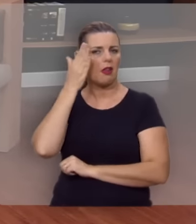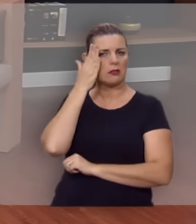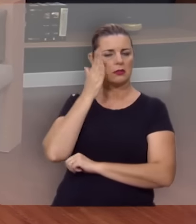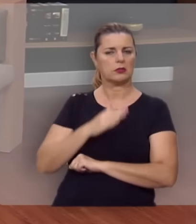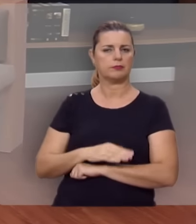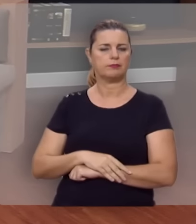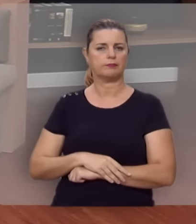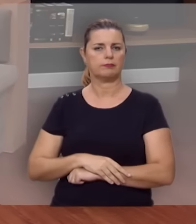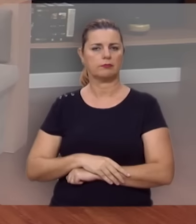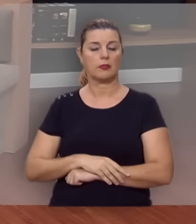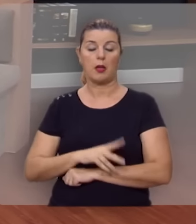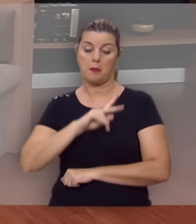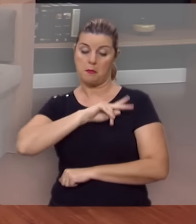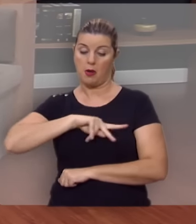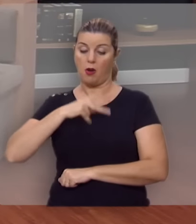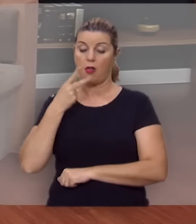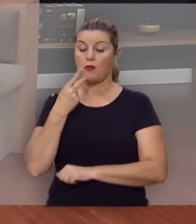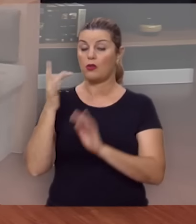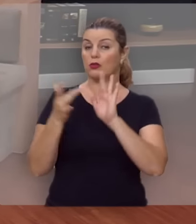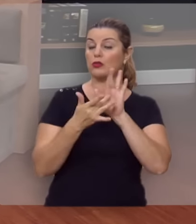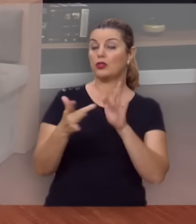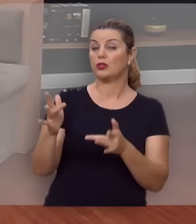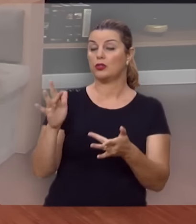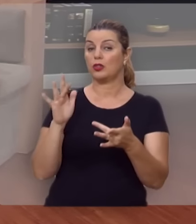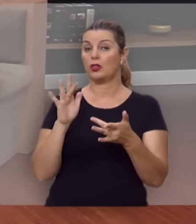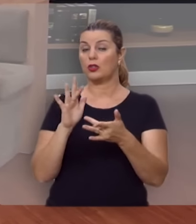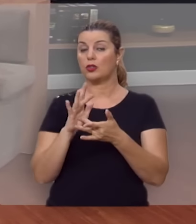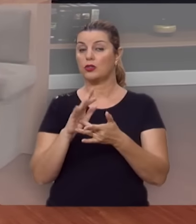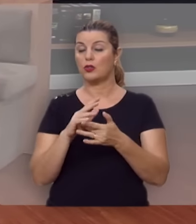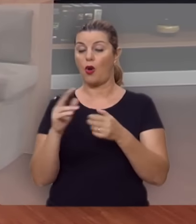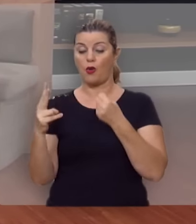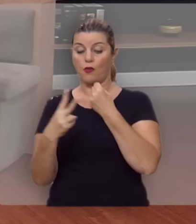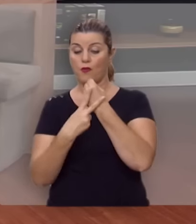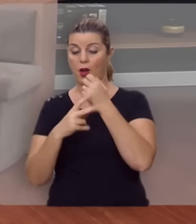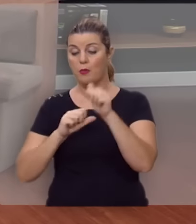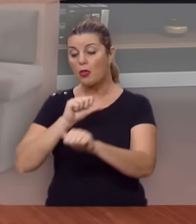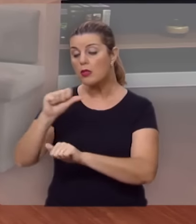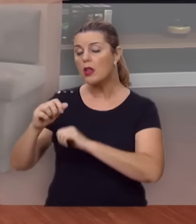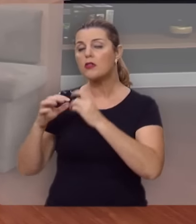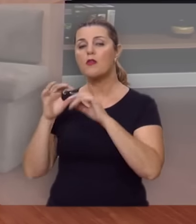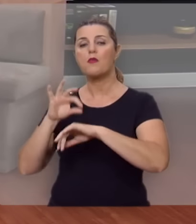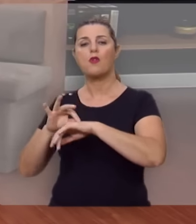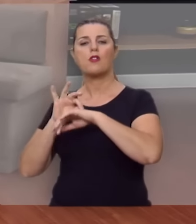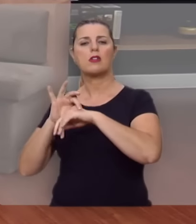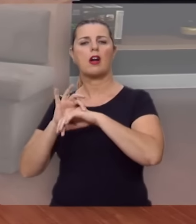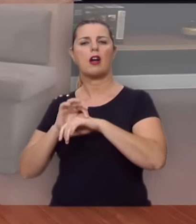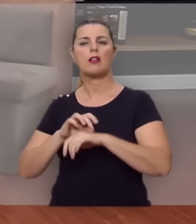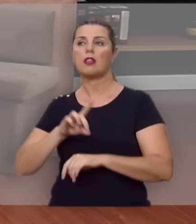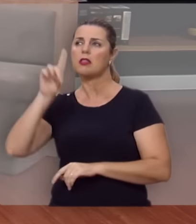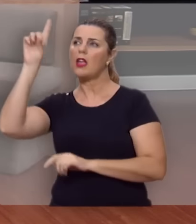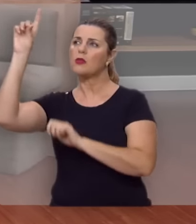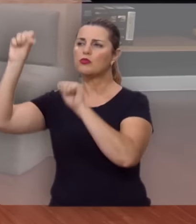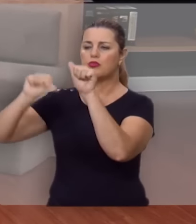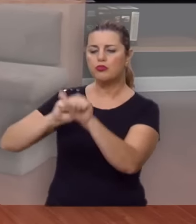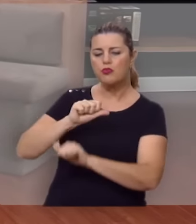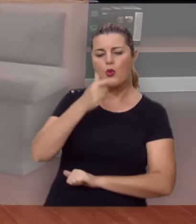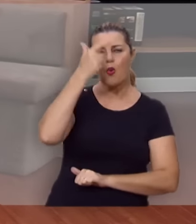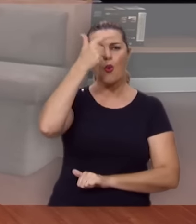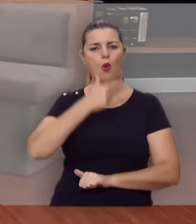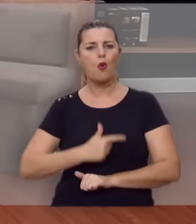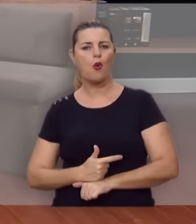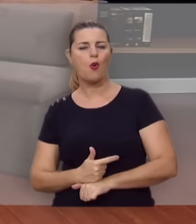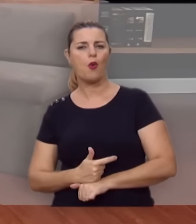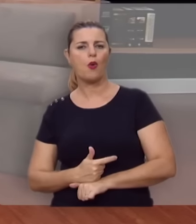graça. Paulo falou de Jesus, do Verbo que se fez carne, do Deus que se fez homem,